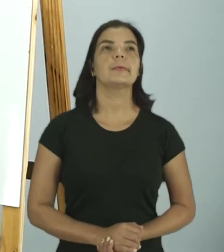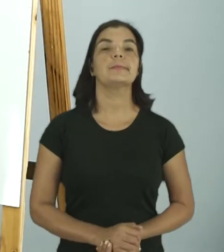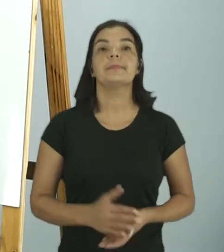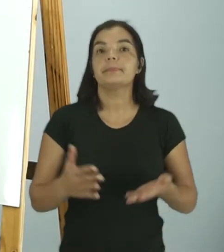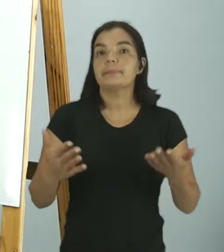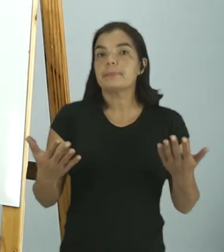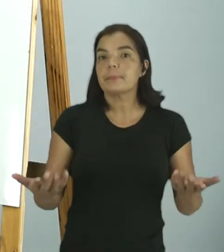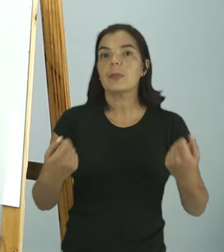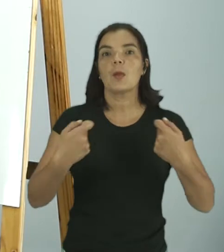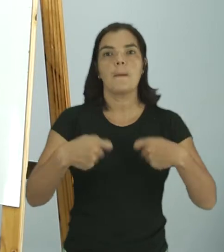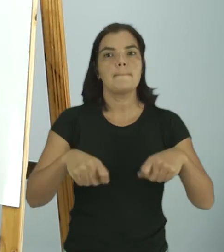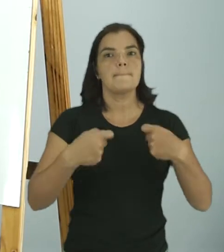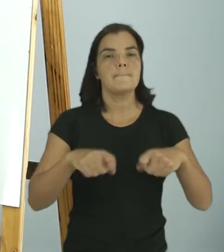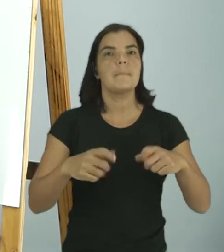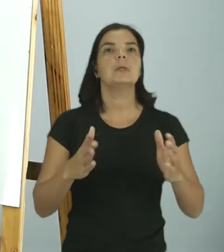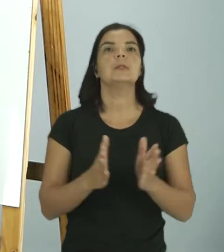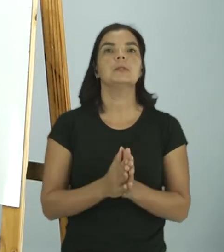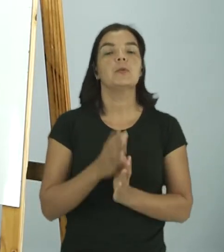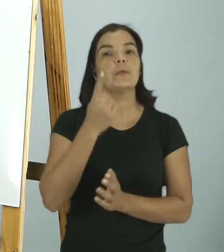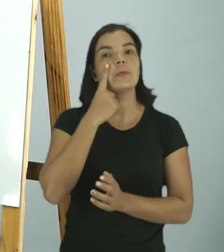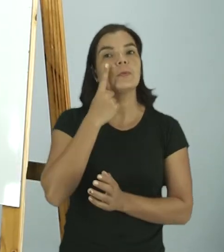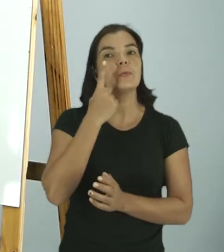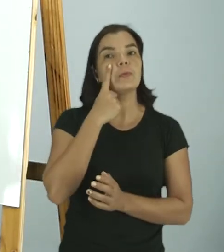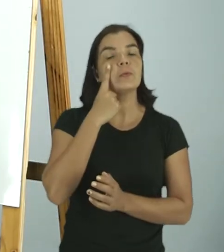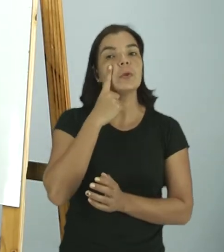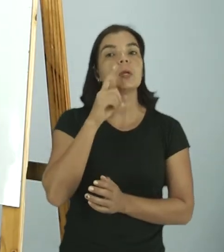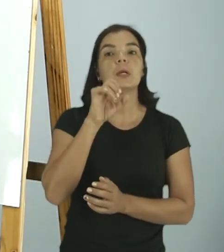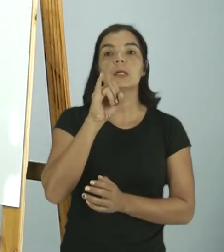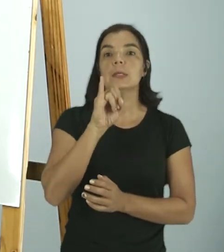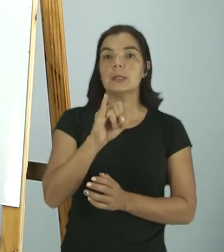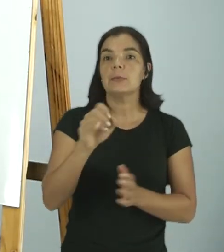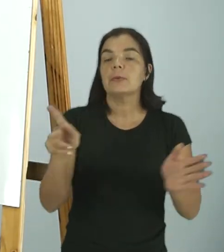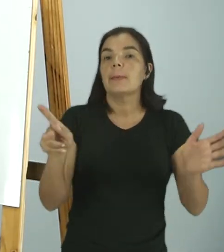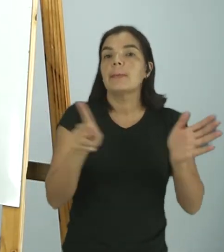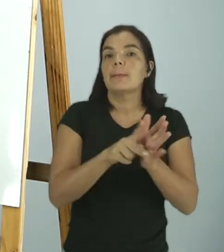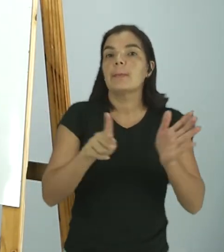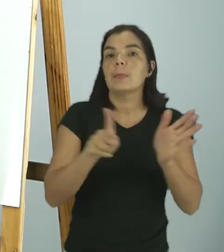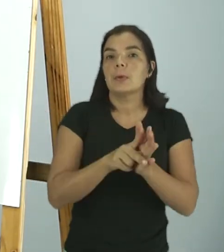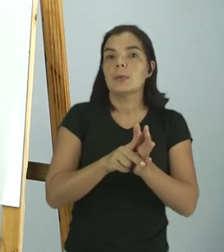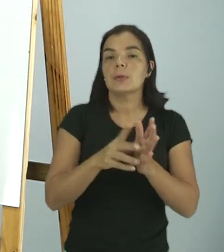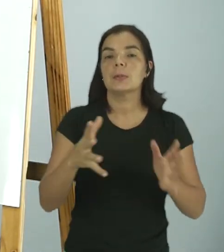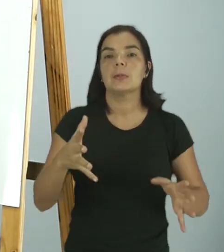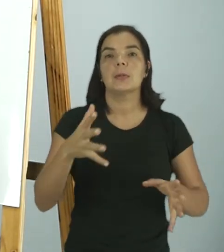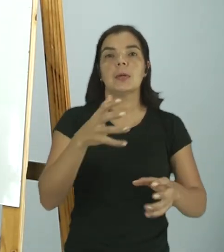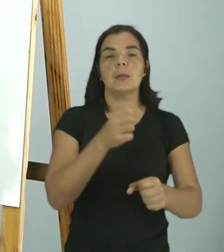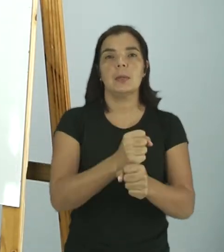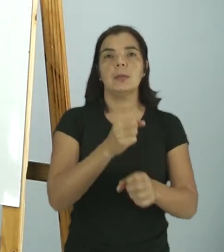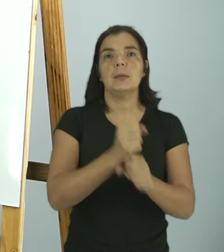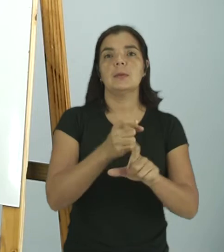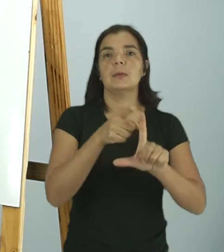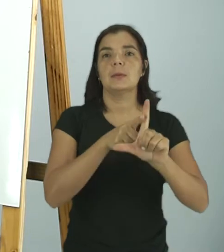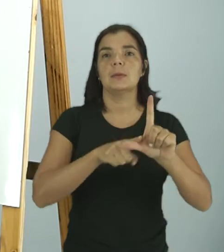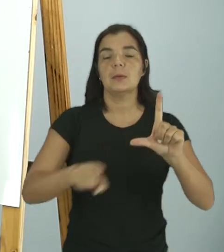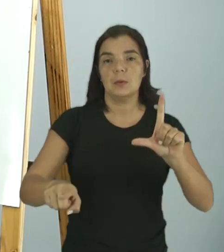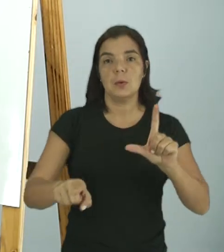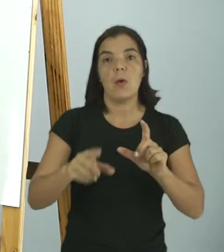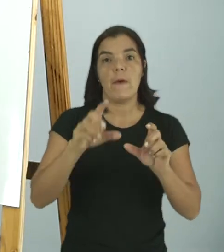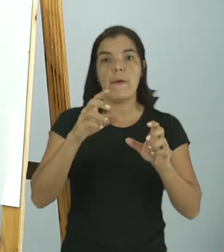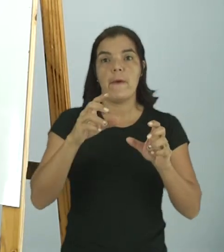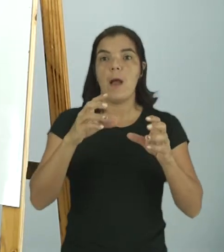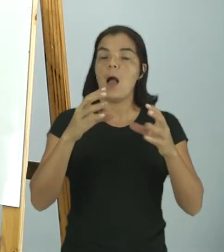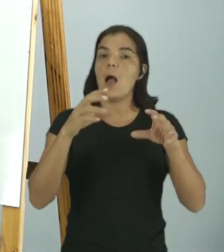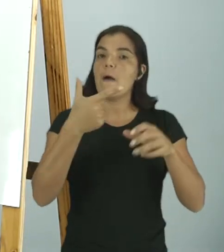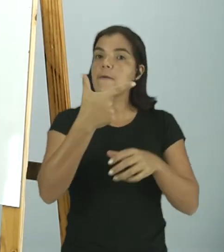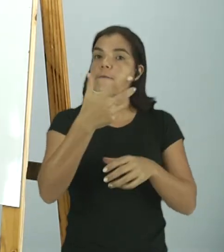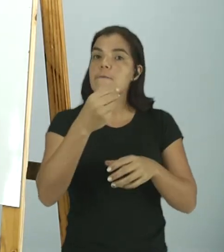então eu preciso contar né que ele faz parte da divisão então as 20 massinha